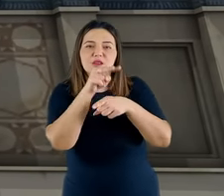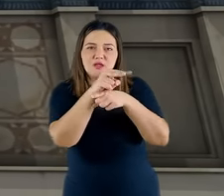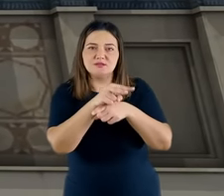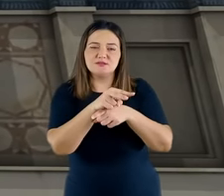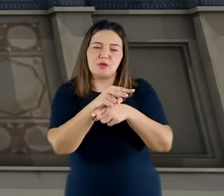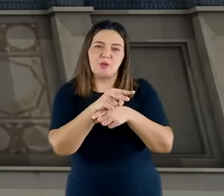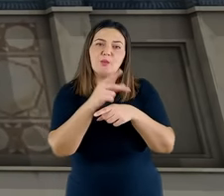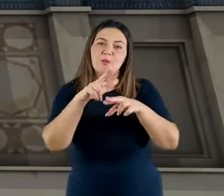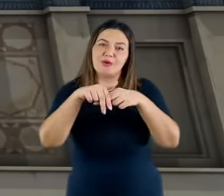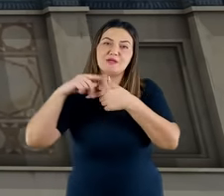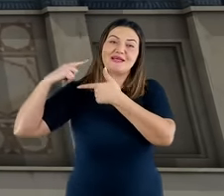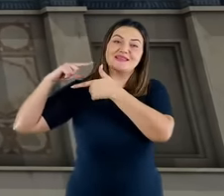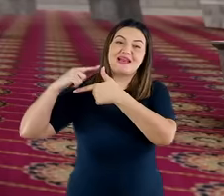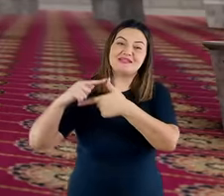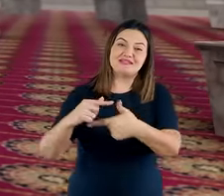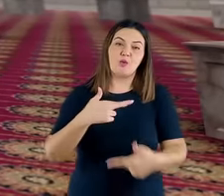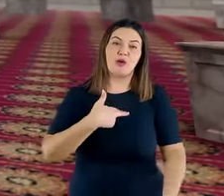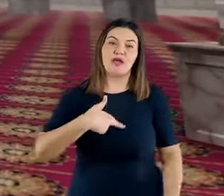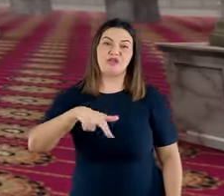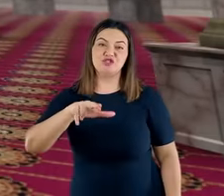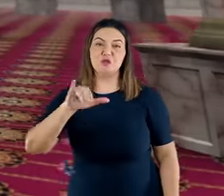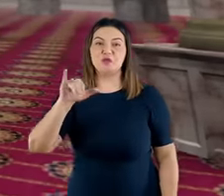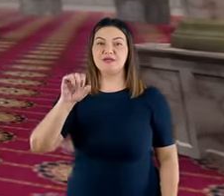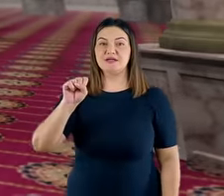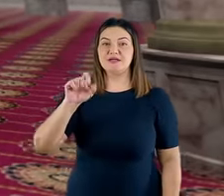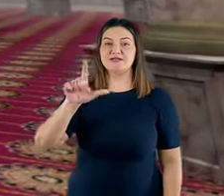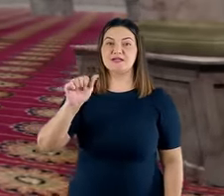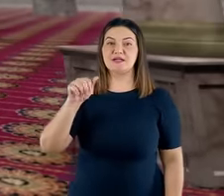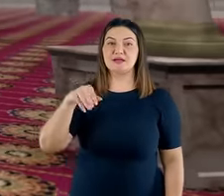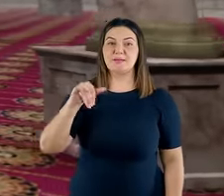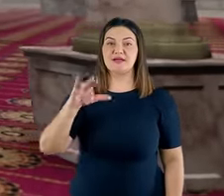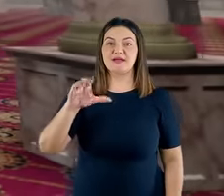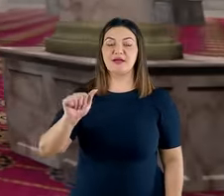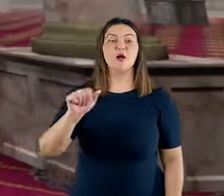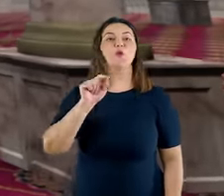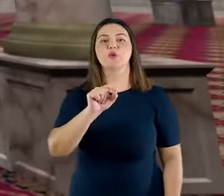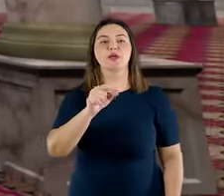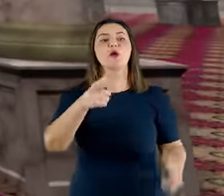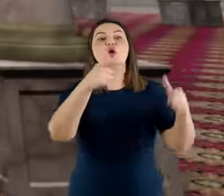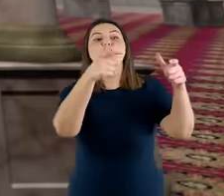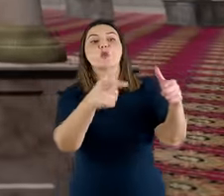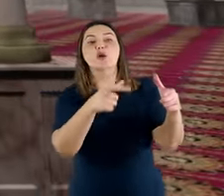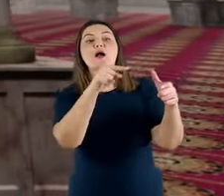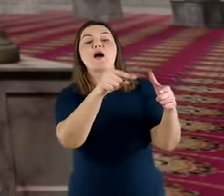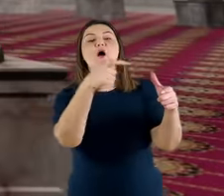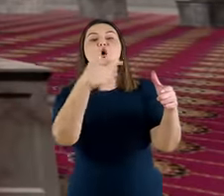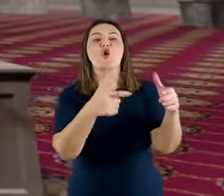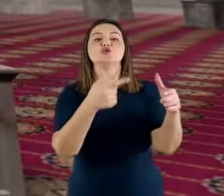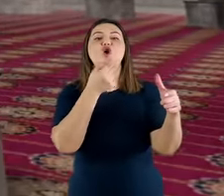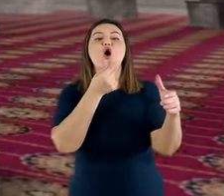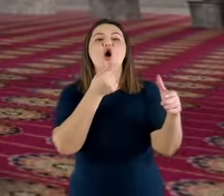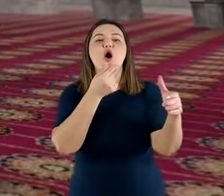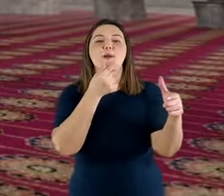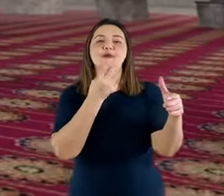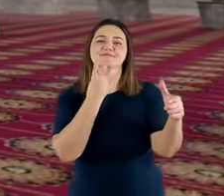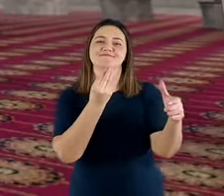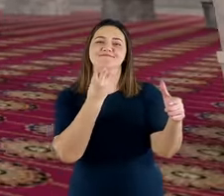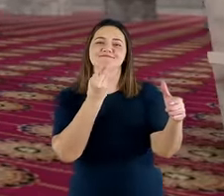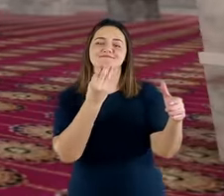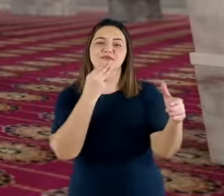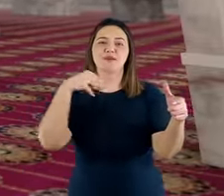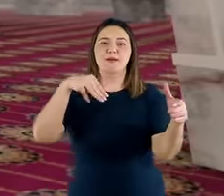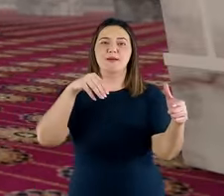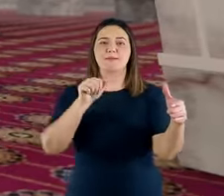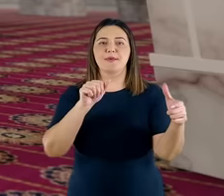de acordo com a tradição islâmica, essa tradição não está no Alcorão, foi exatamente o ponto de onde Maomé